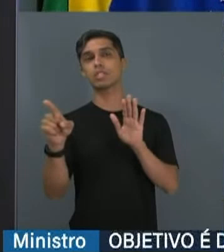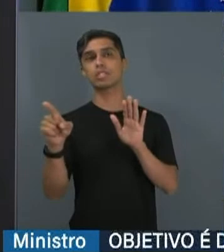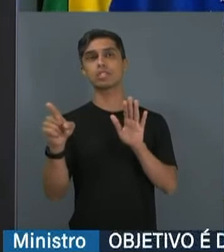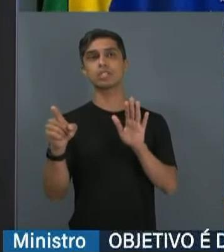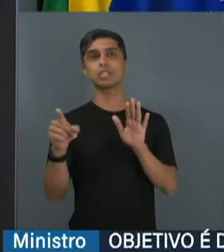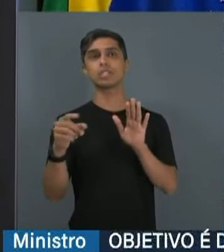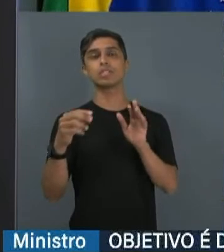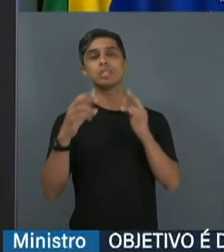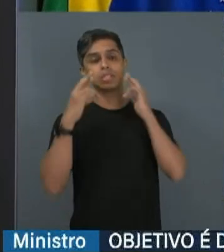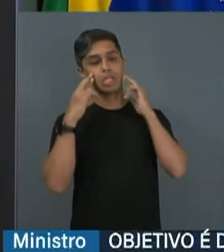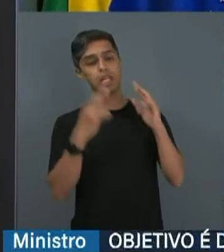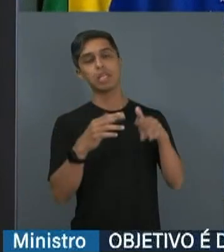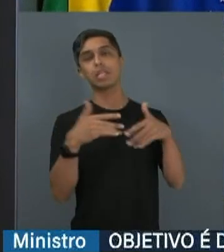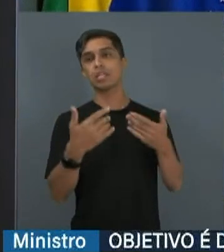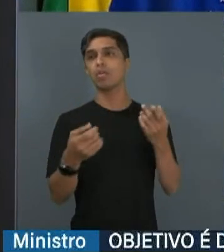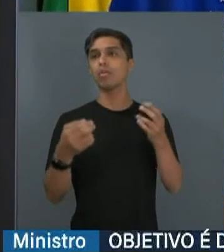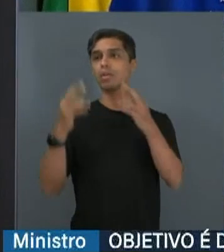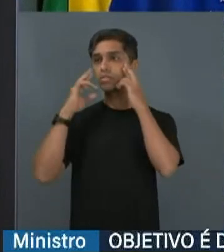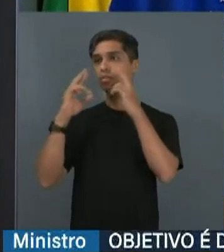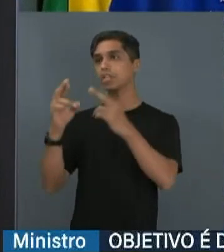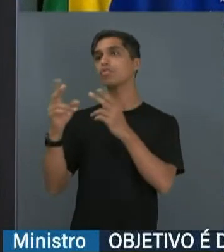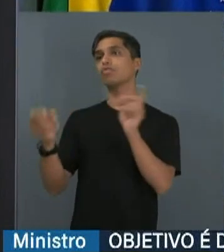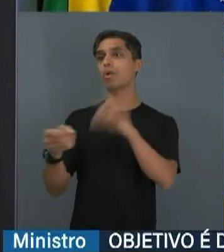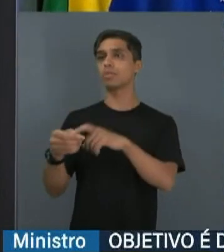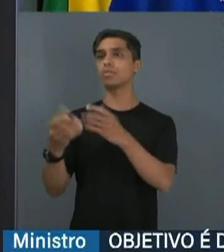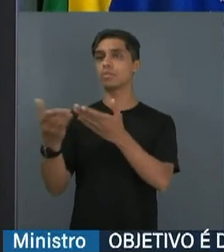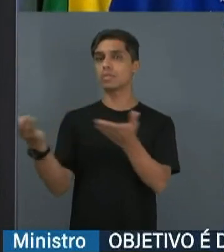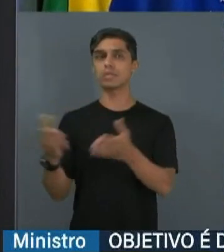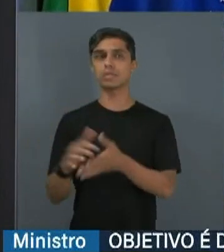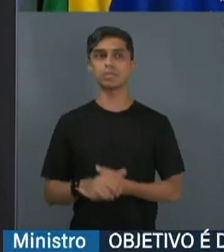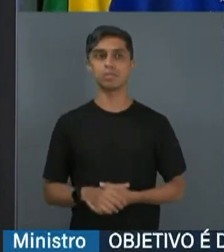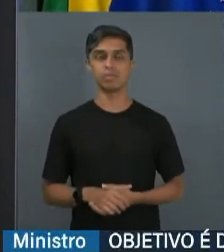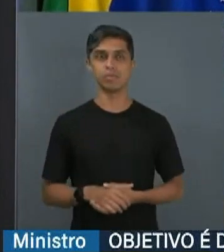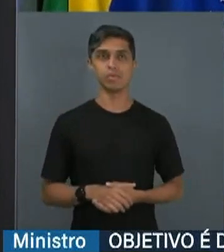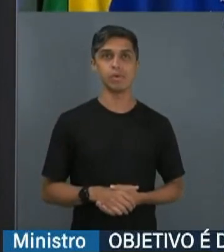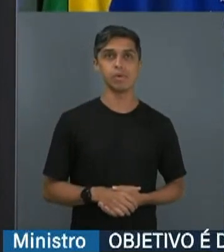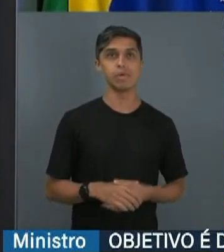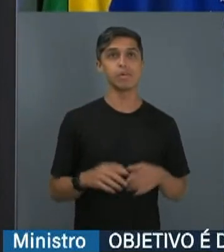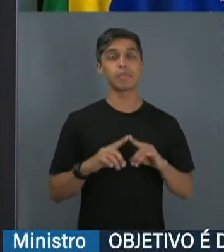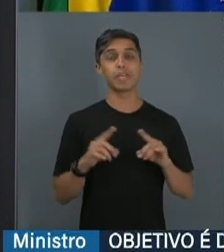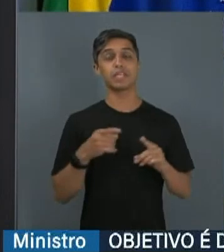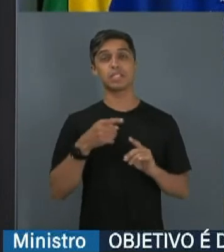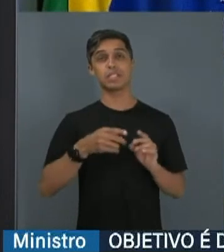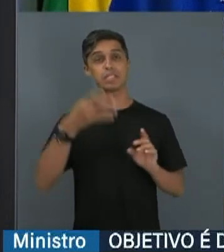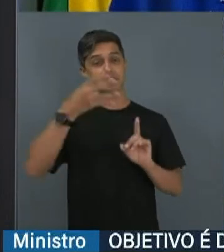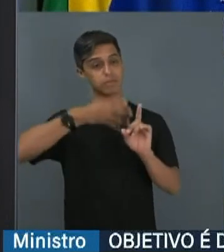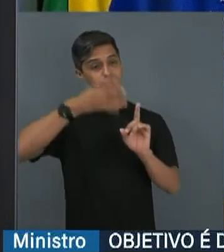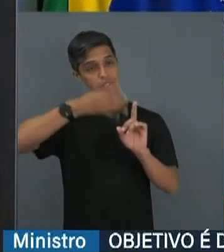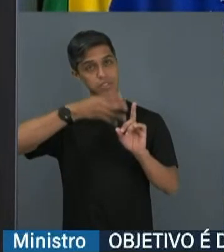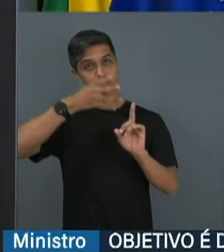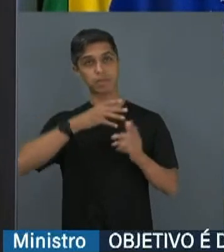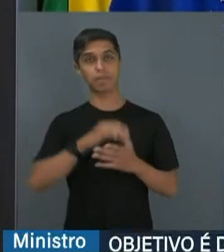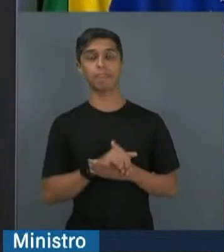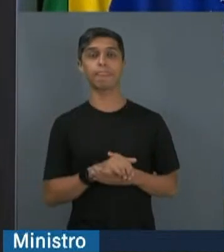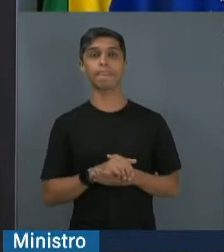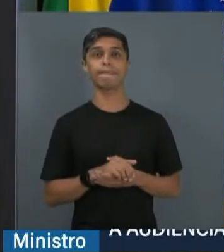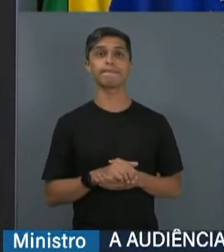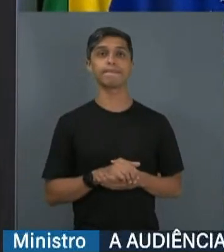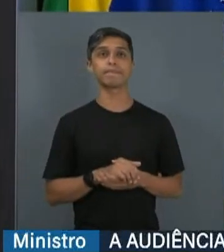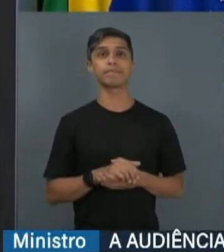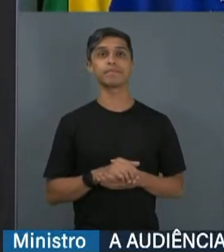ser respeitados pelos brasileiros. E esse inquérito, que